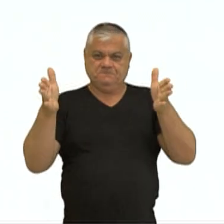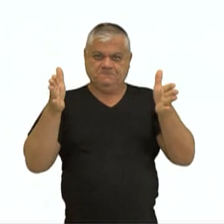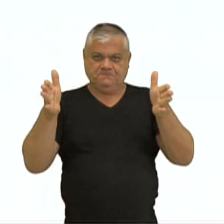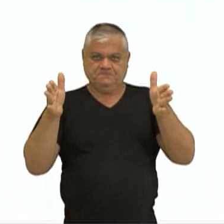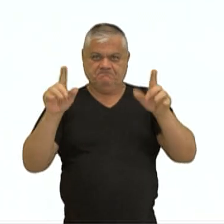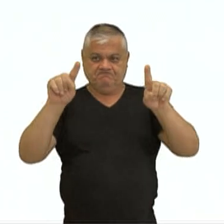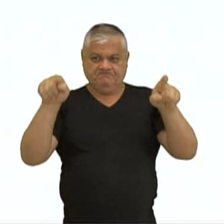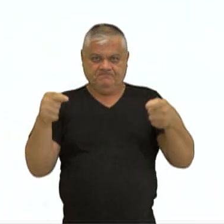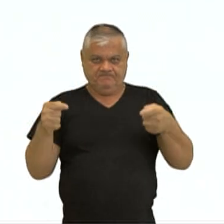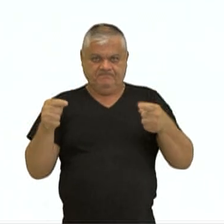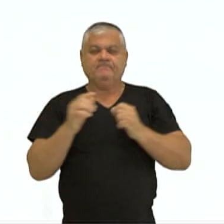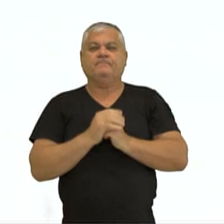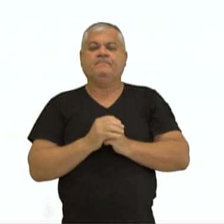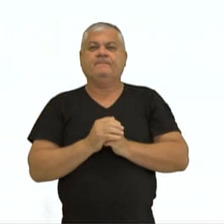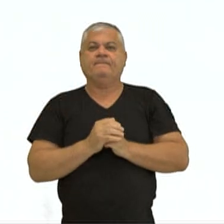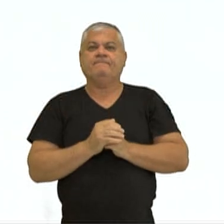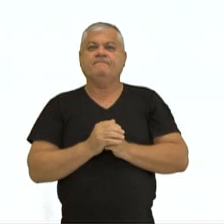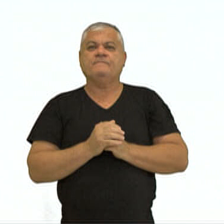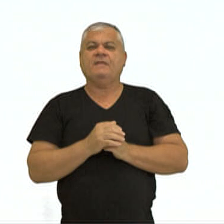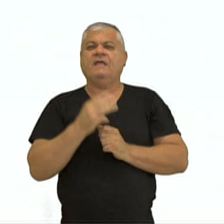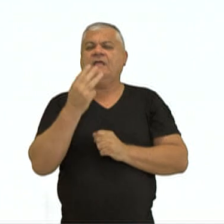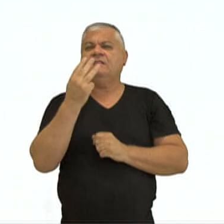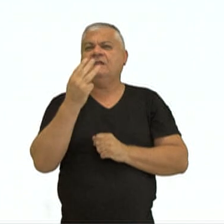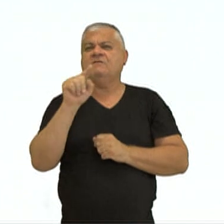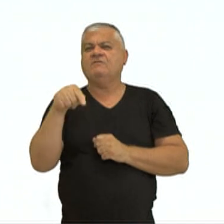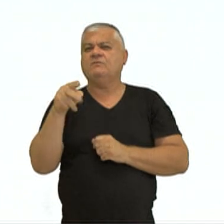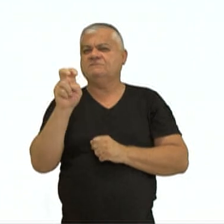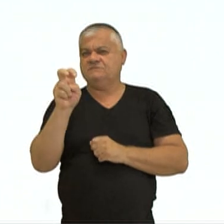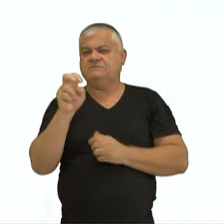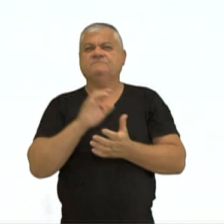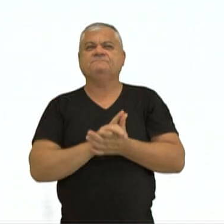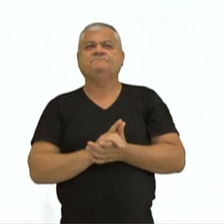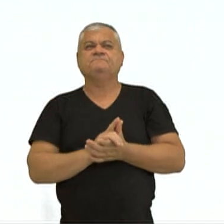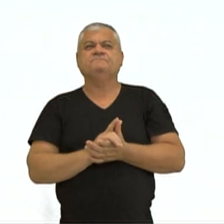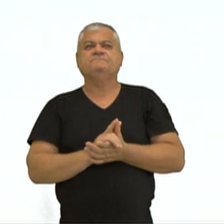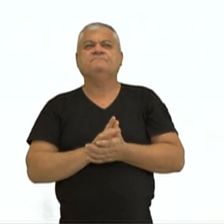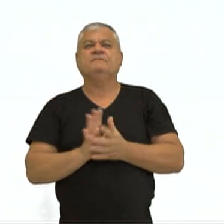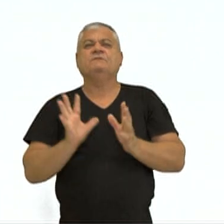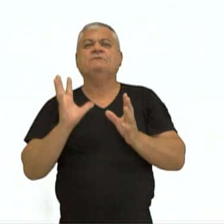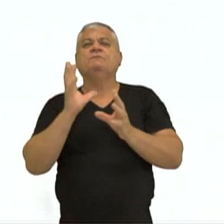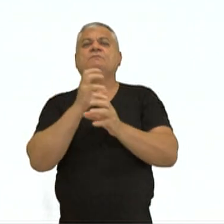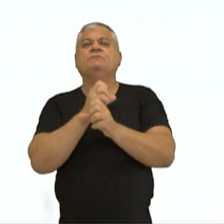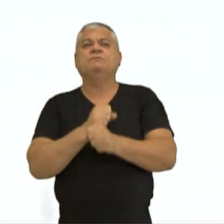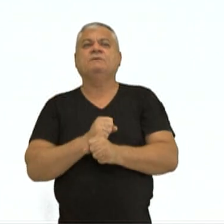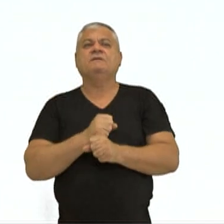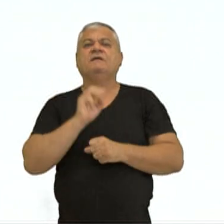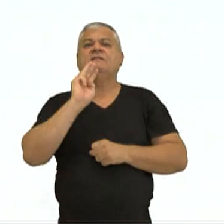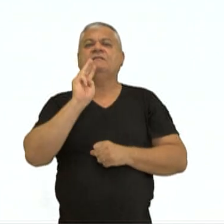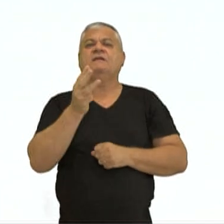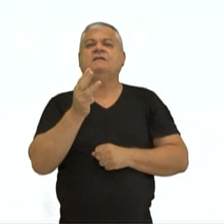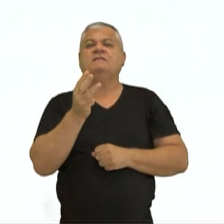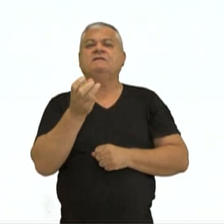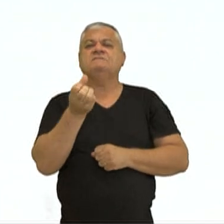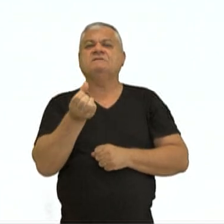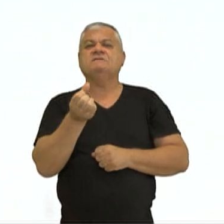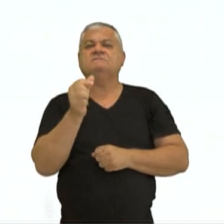meio corresponder a 3,5 anos. Fazendo o produto, portanto, o juro deu R$